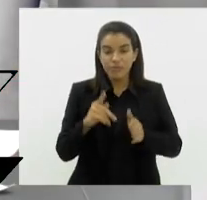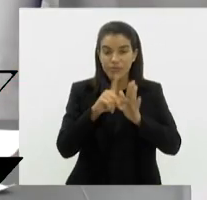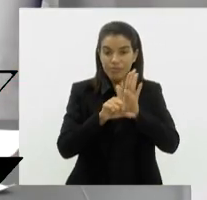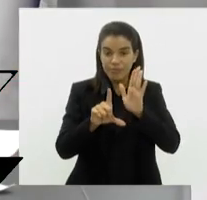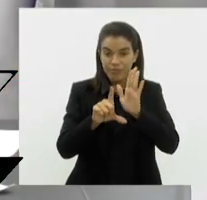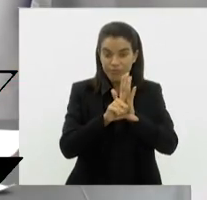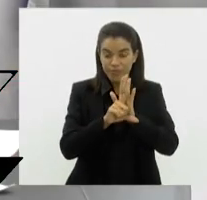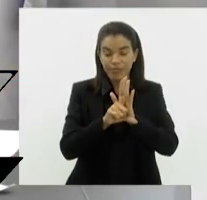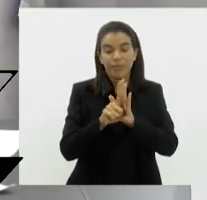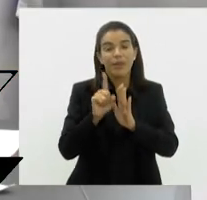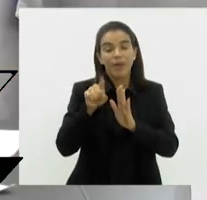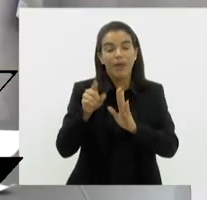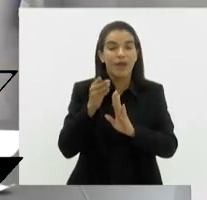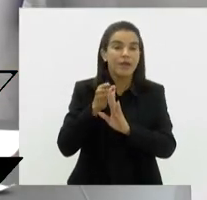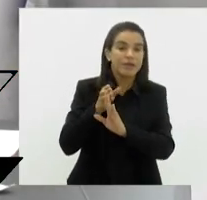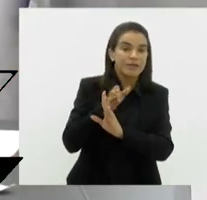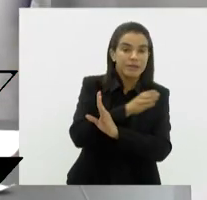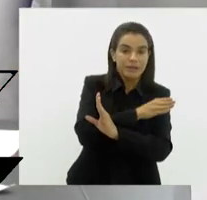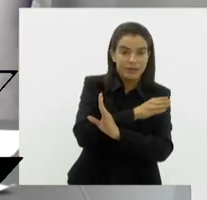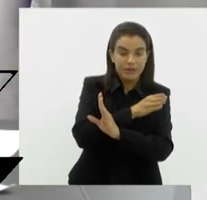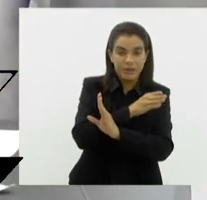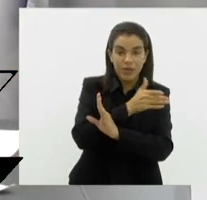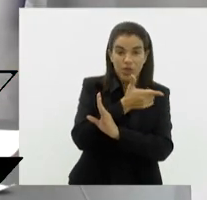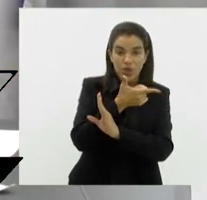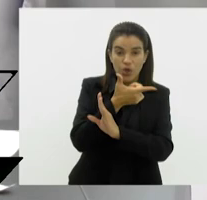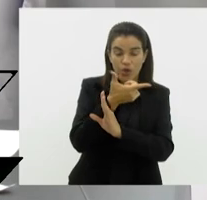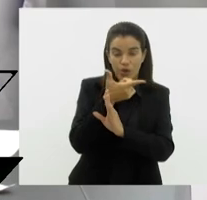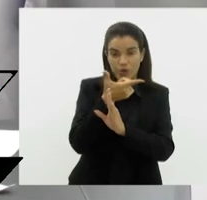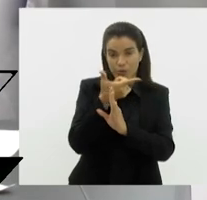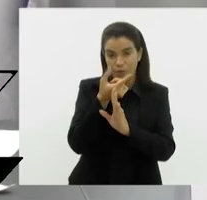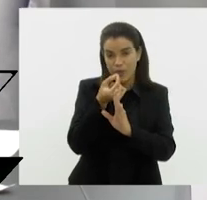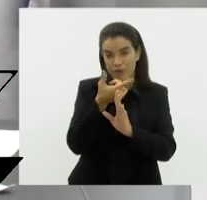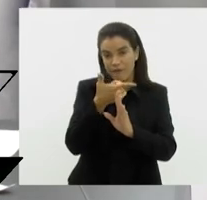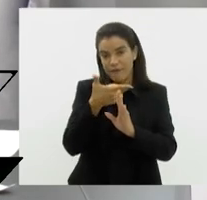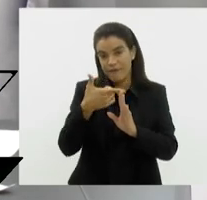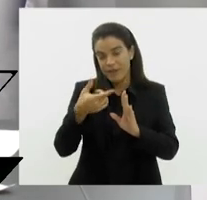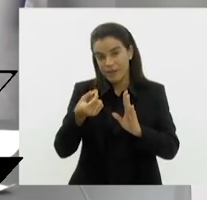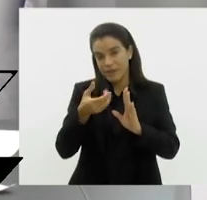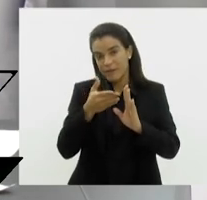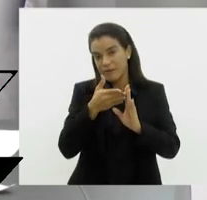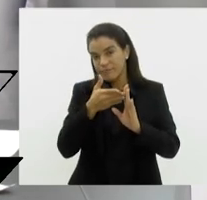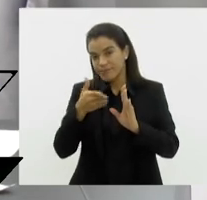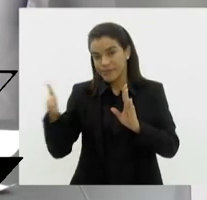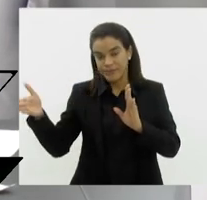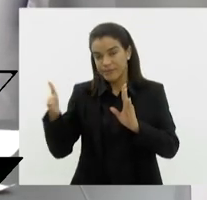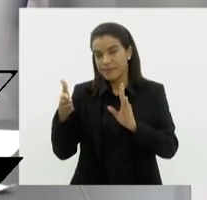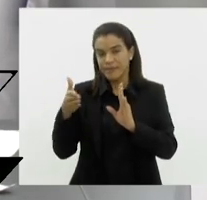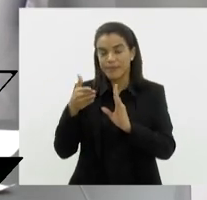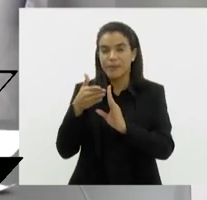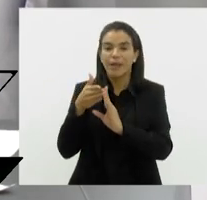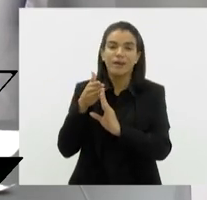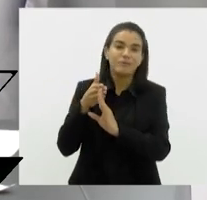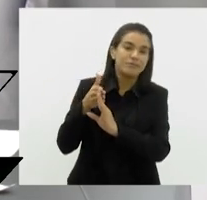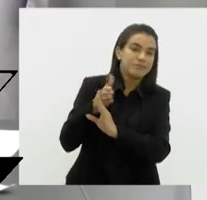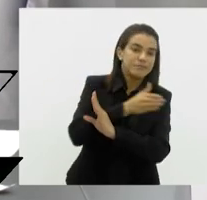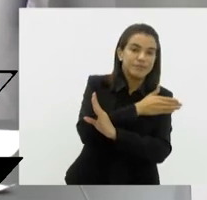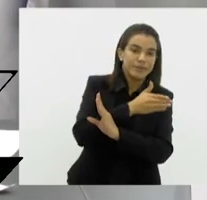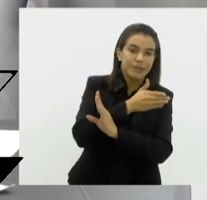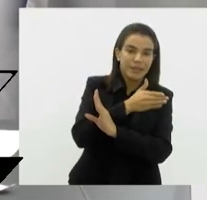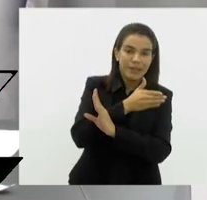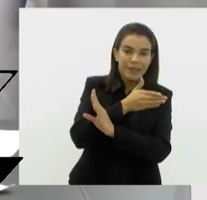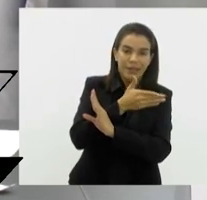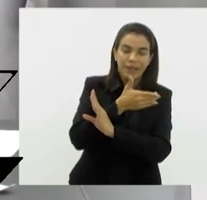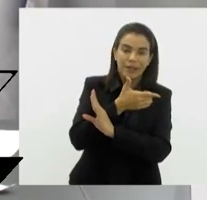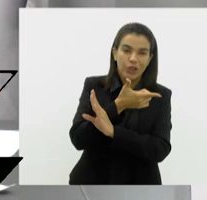anterior. Vossa Excelência observar, o projeto é de 2020. 20. Quando ele faz a menção a 14, ele faz a conta para trás